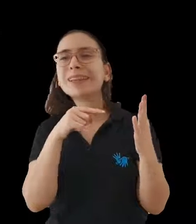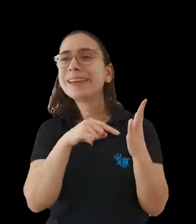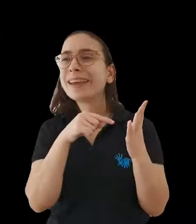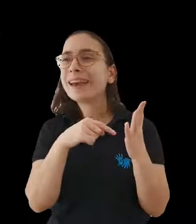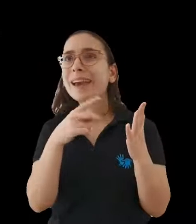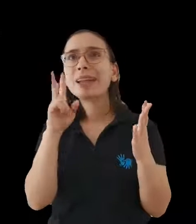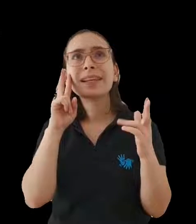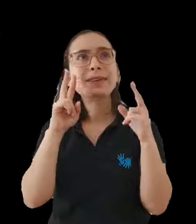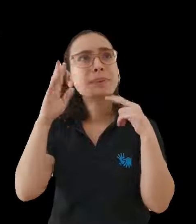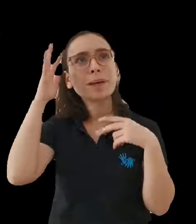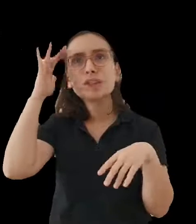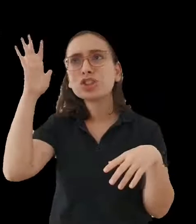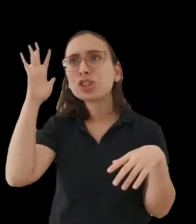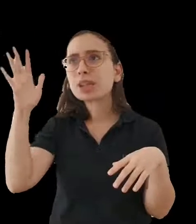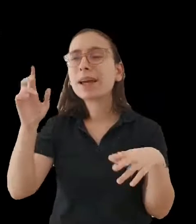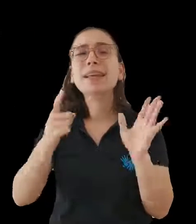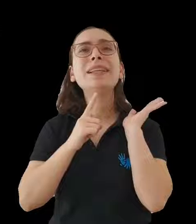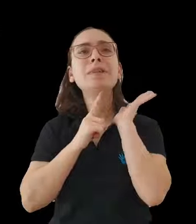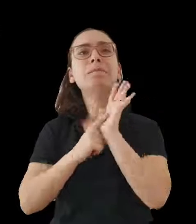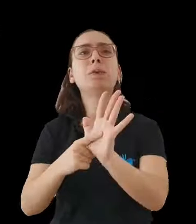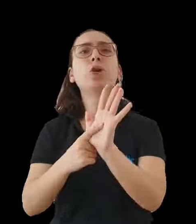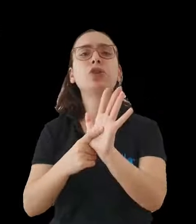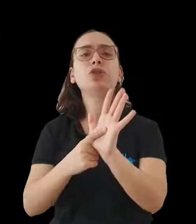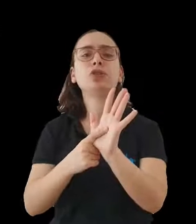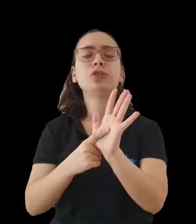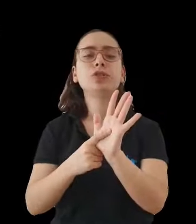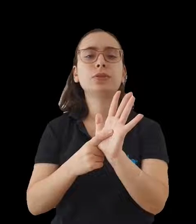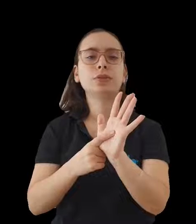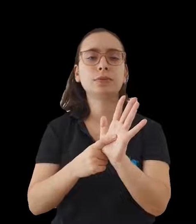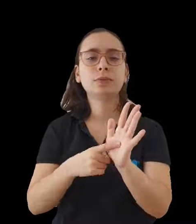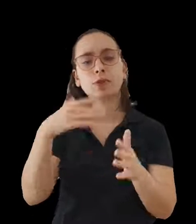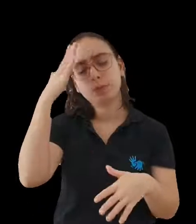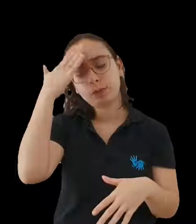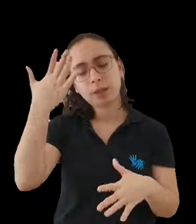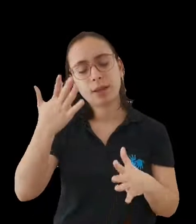Obrigada, Milena. Tá vendo? A Milena já tá no esquema.